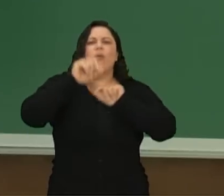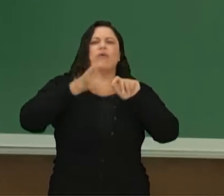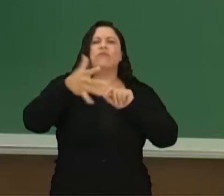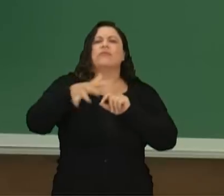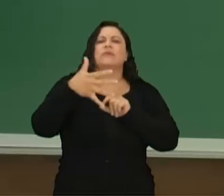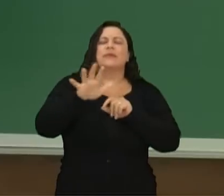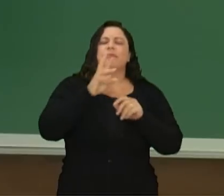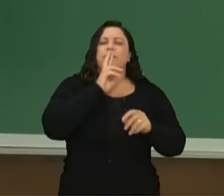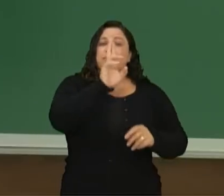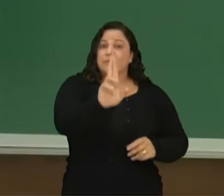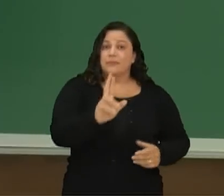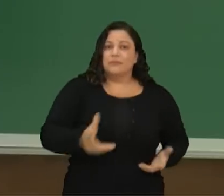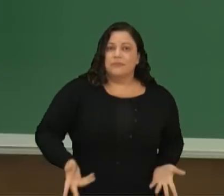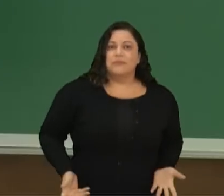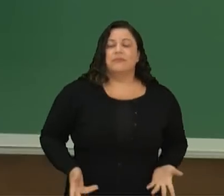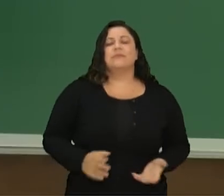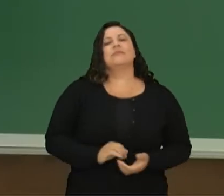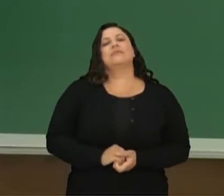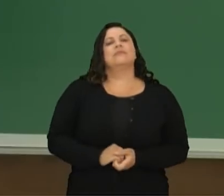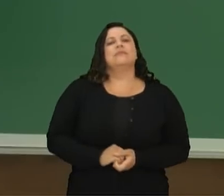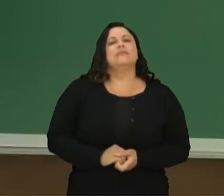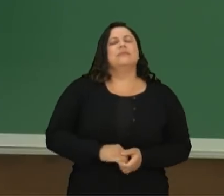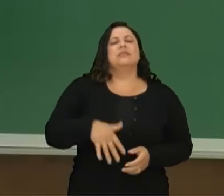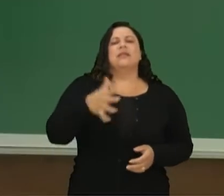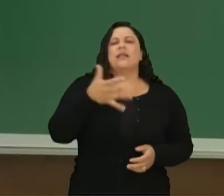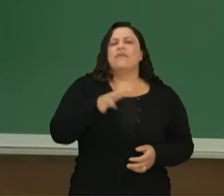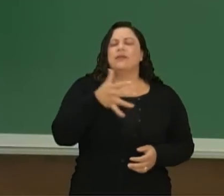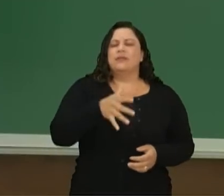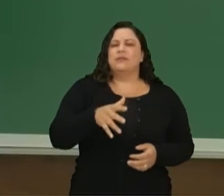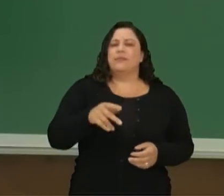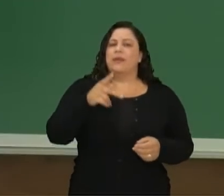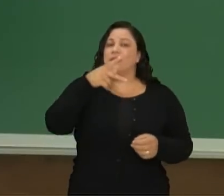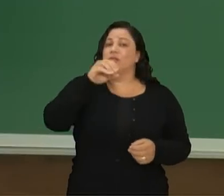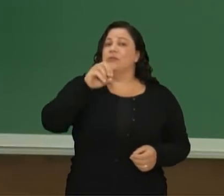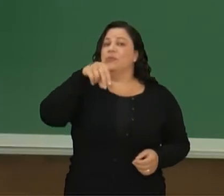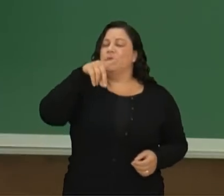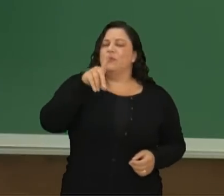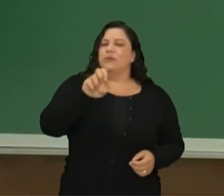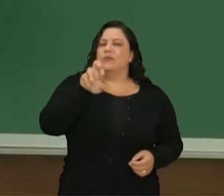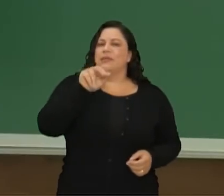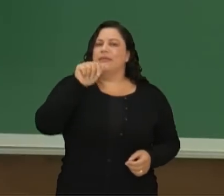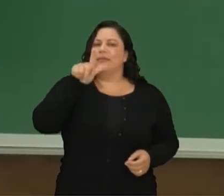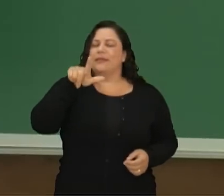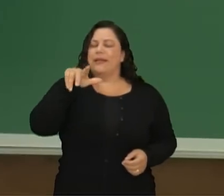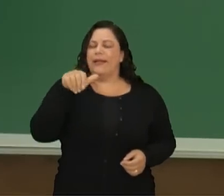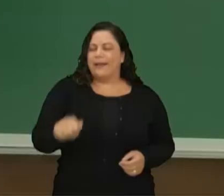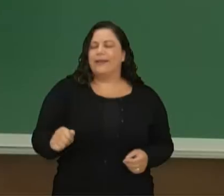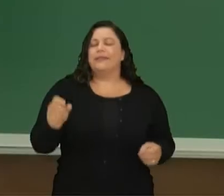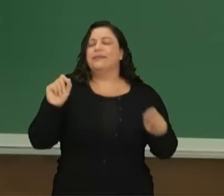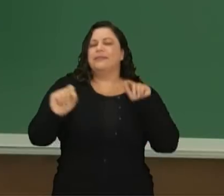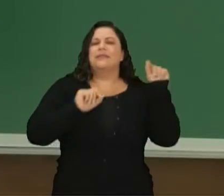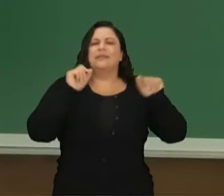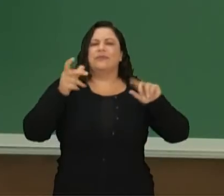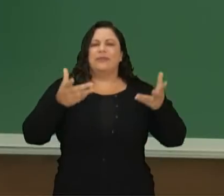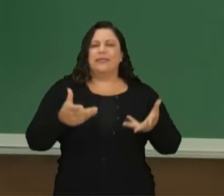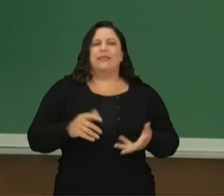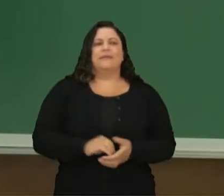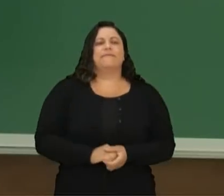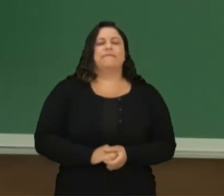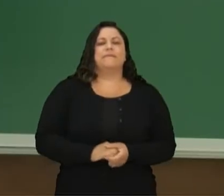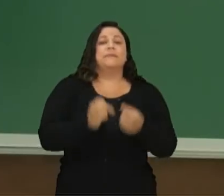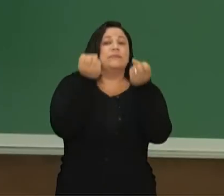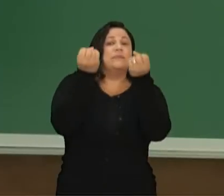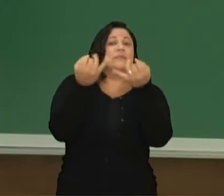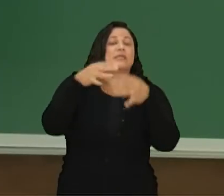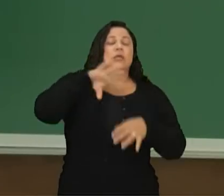obteve? Então, quando a gente está falando em média ponderada e nós temos os pesos, então o que isso quer dizer? Que